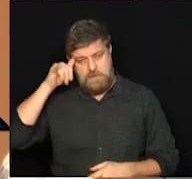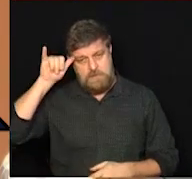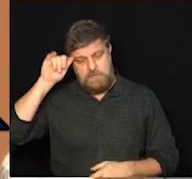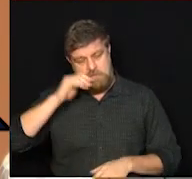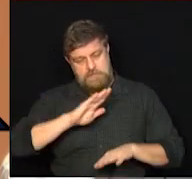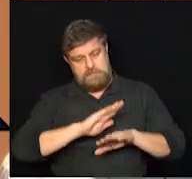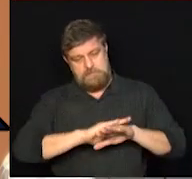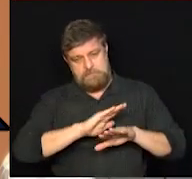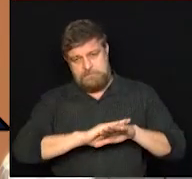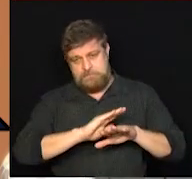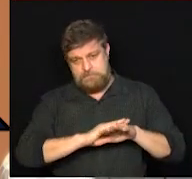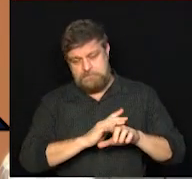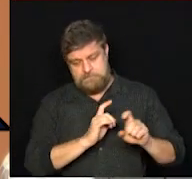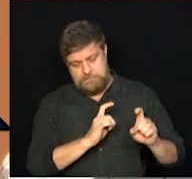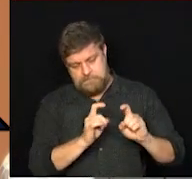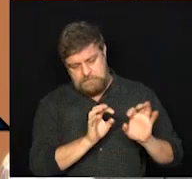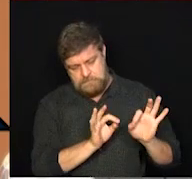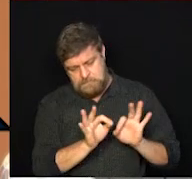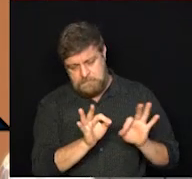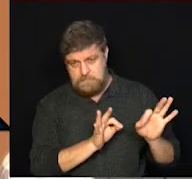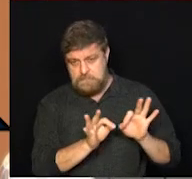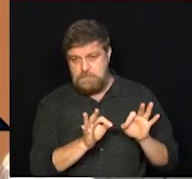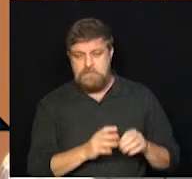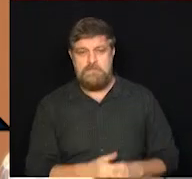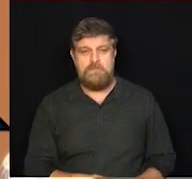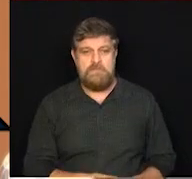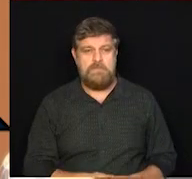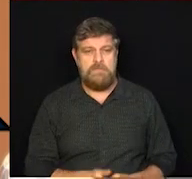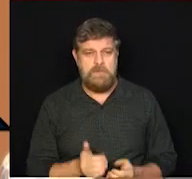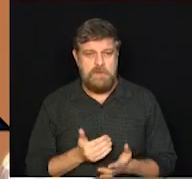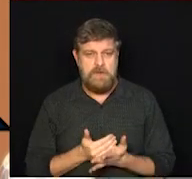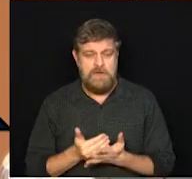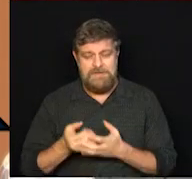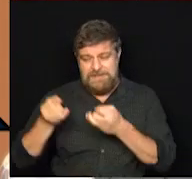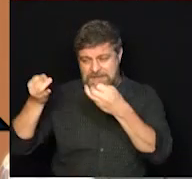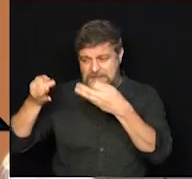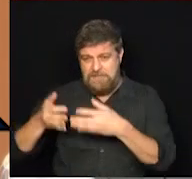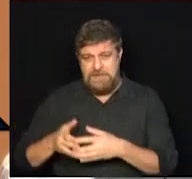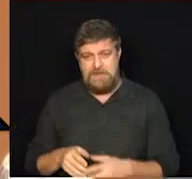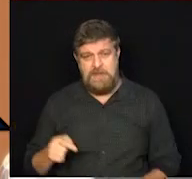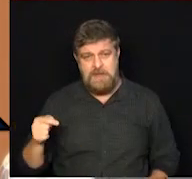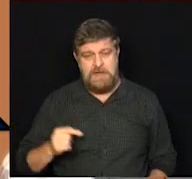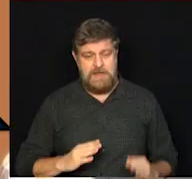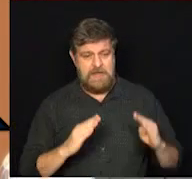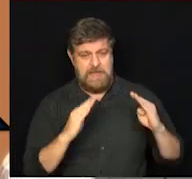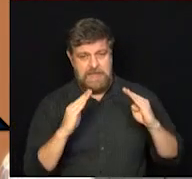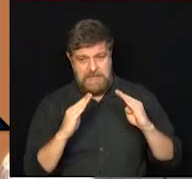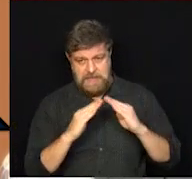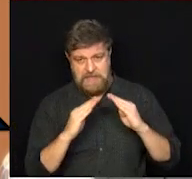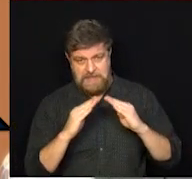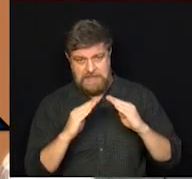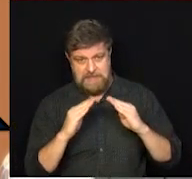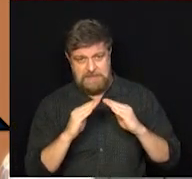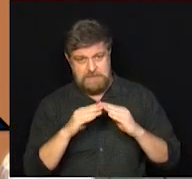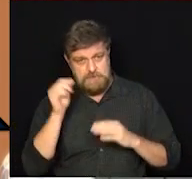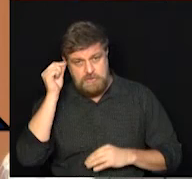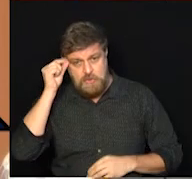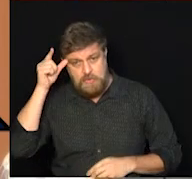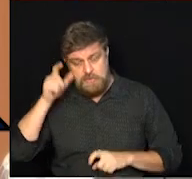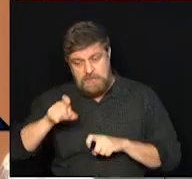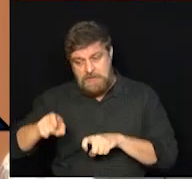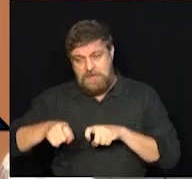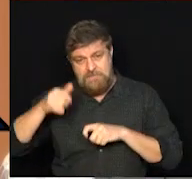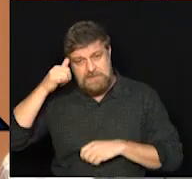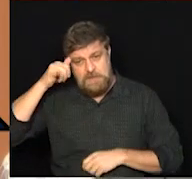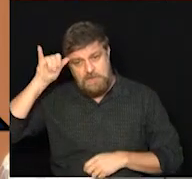criativa e começar dizendo que a fazer a Casa de Cultura Fazenda Roseira é definição de